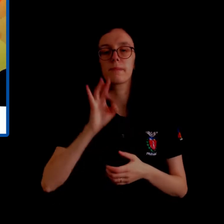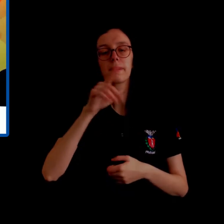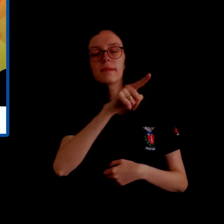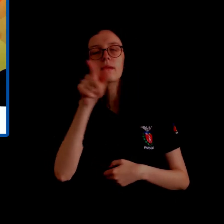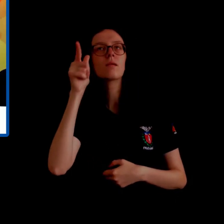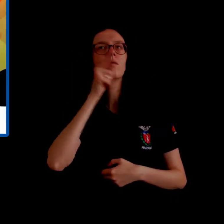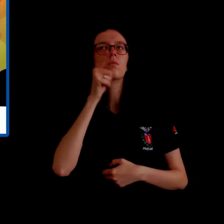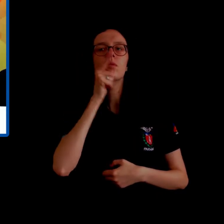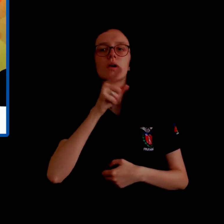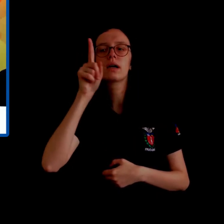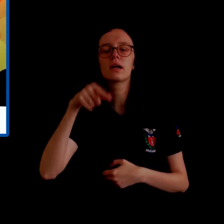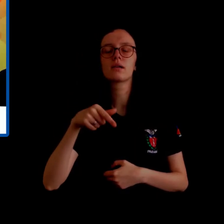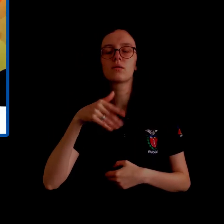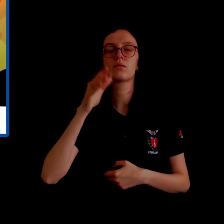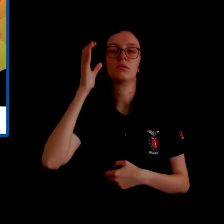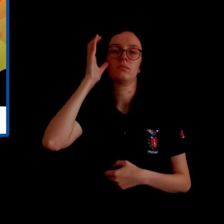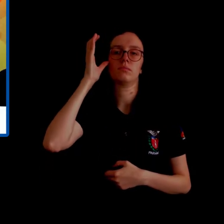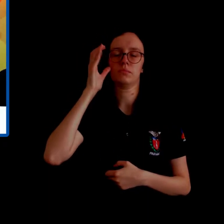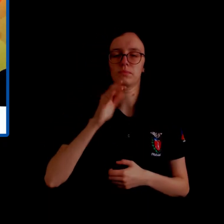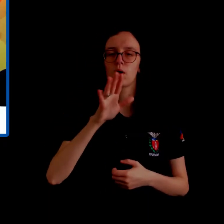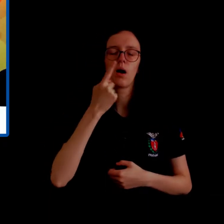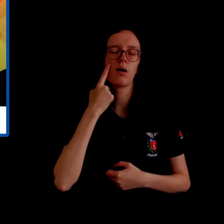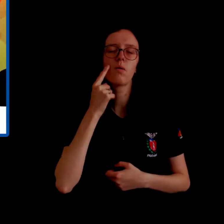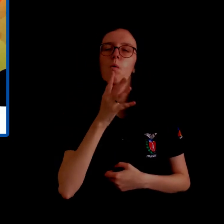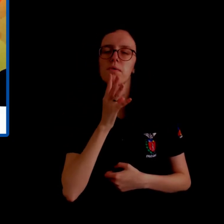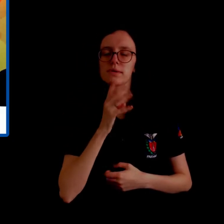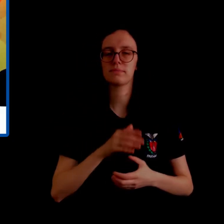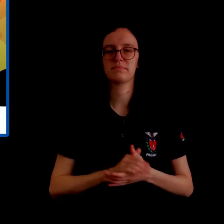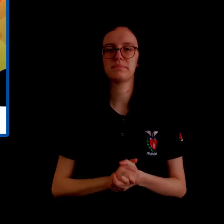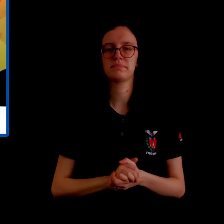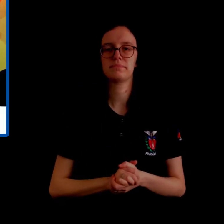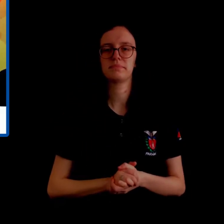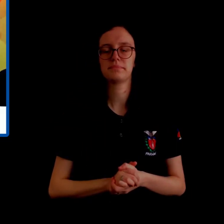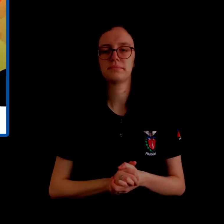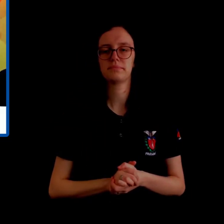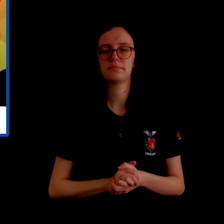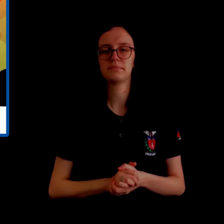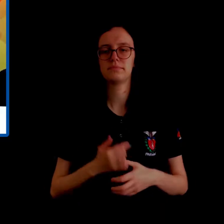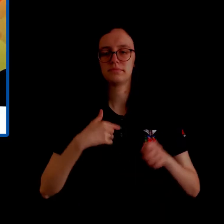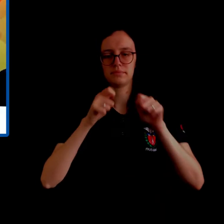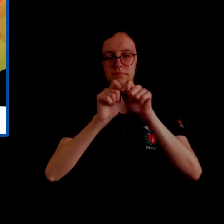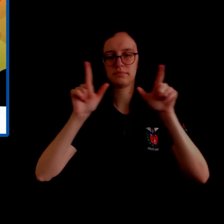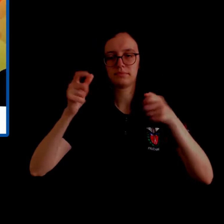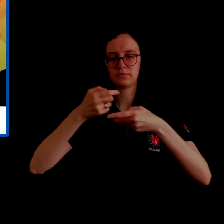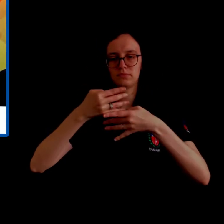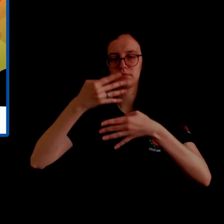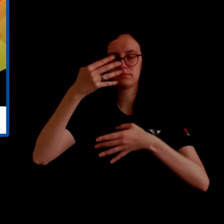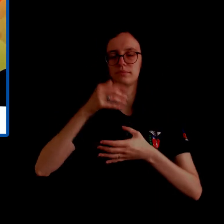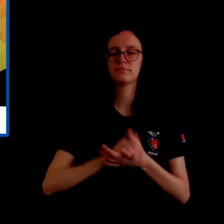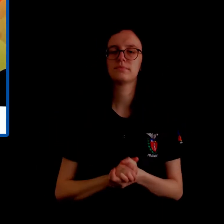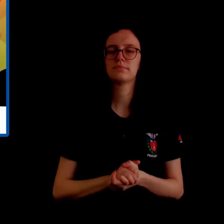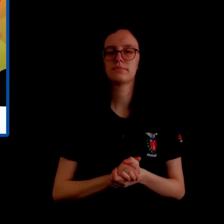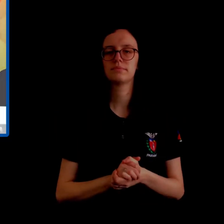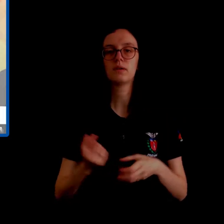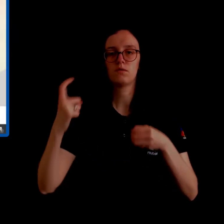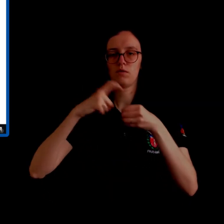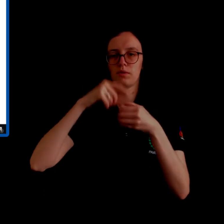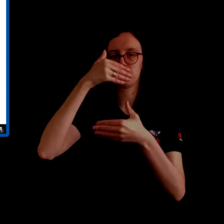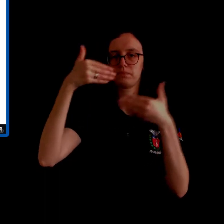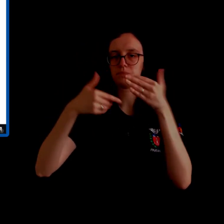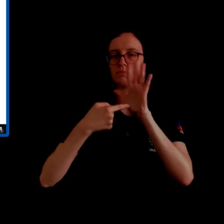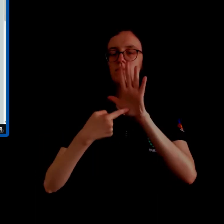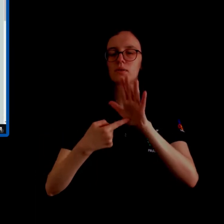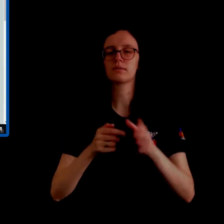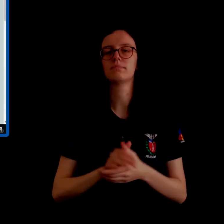tenham ciência. Olha, por exemplo, vou abrir esse formulário. Pode voltar, Homer, para a tela, por